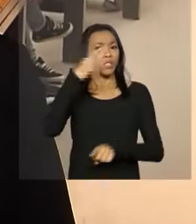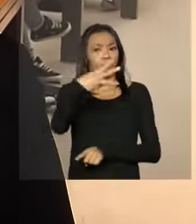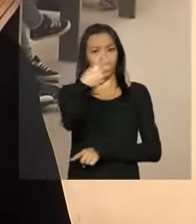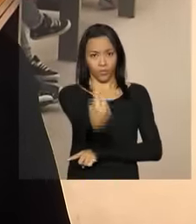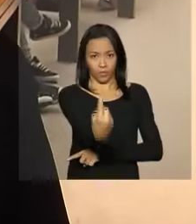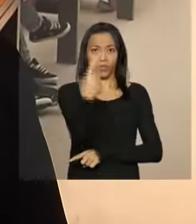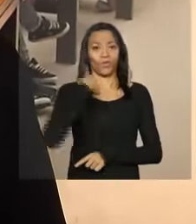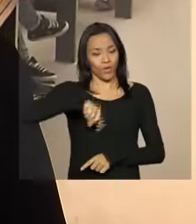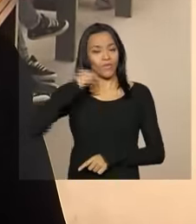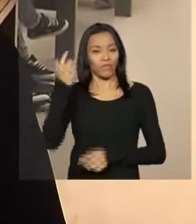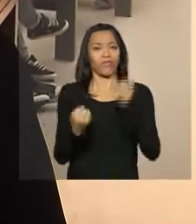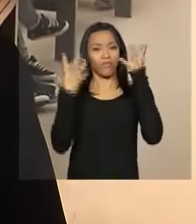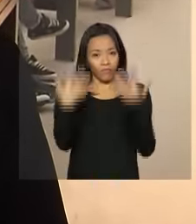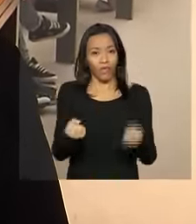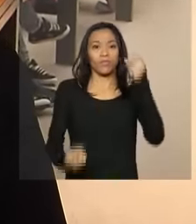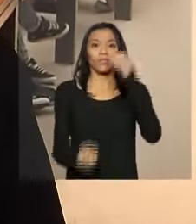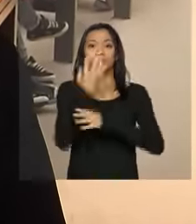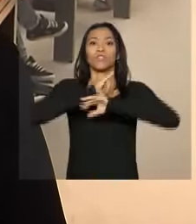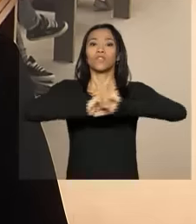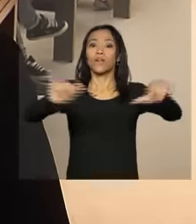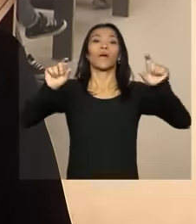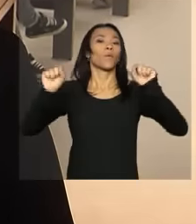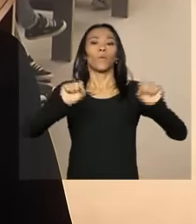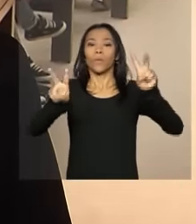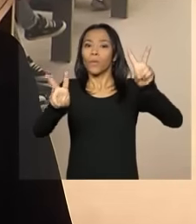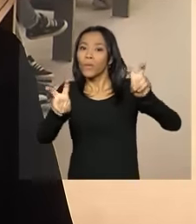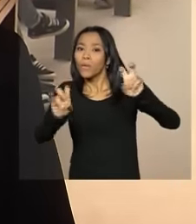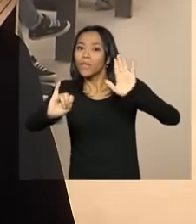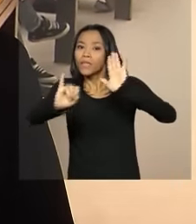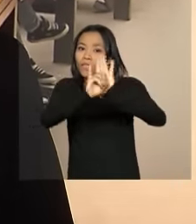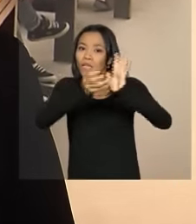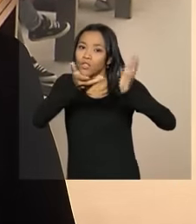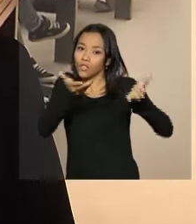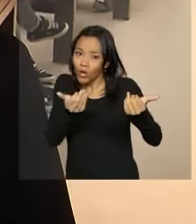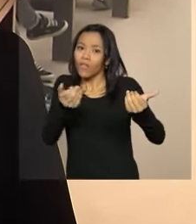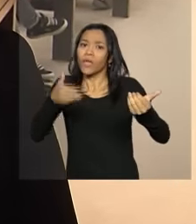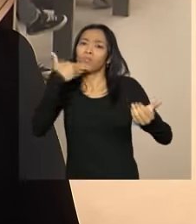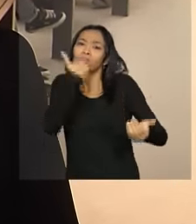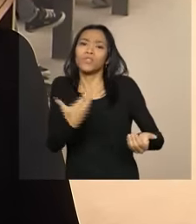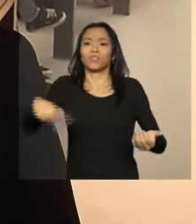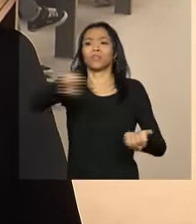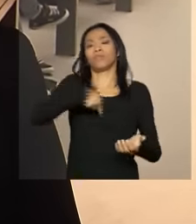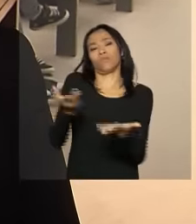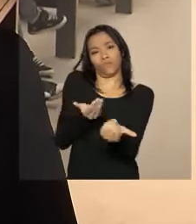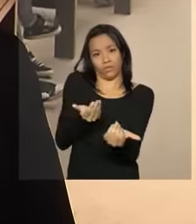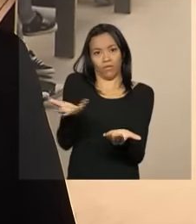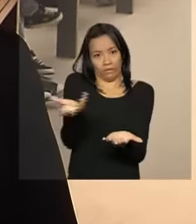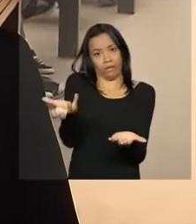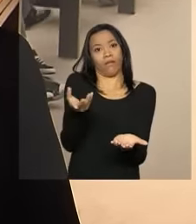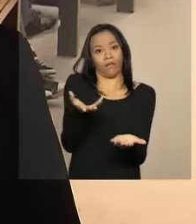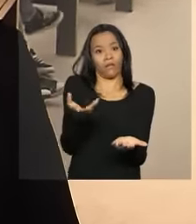Finalmente nós vamos lançar o ID jovem que é a identidade jovem que é uma reivindicação da Juventude e nós sabemos que também